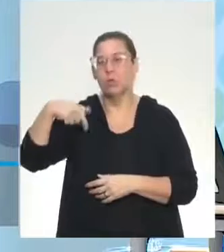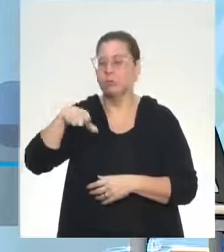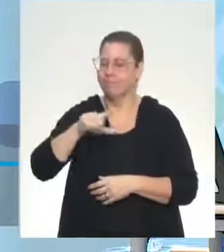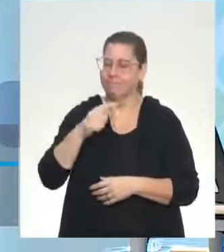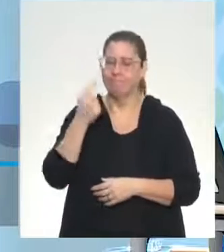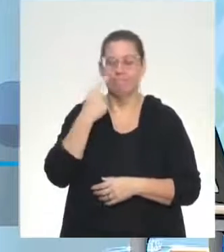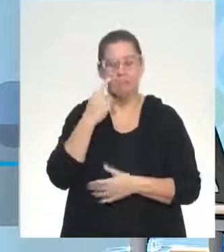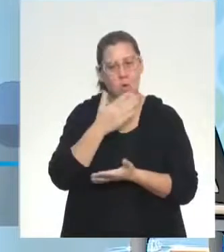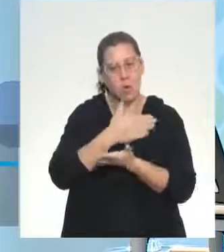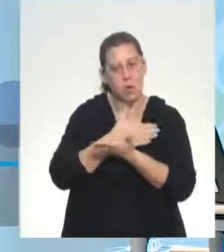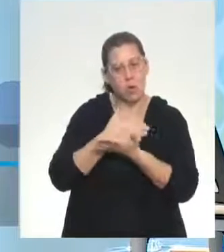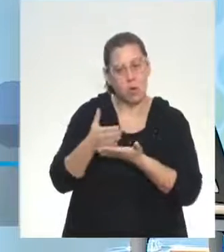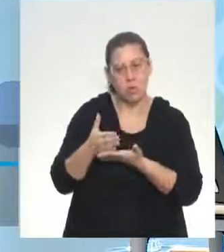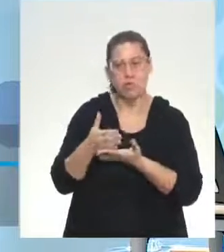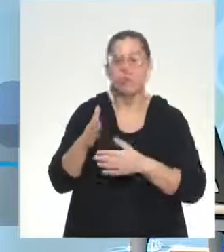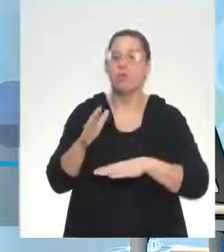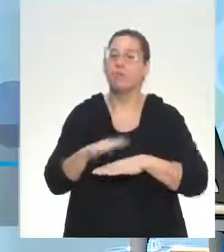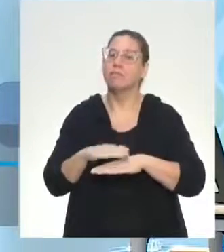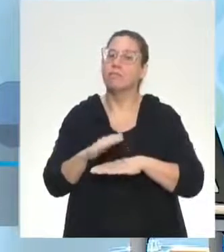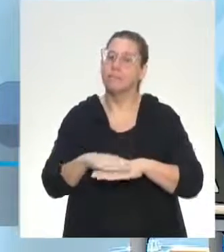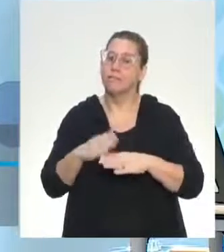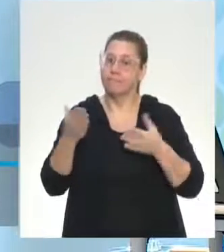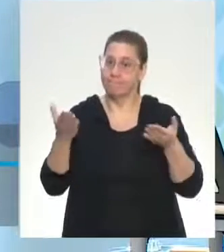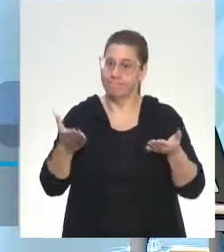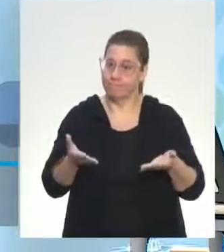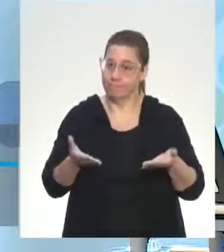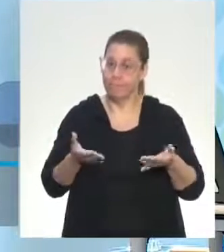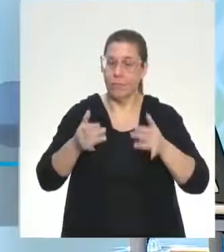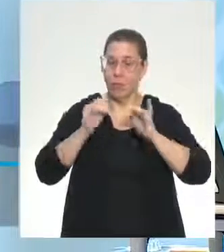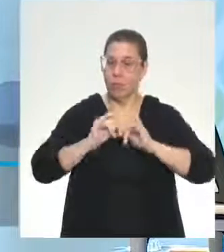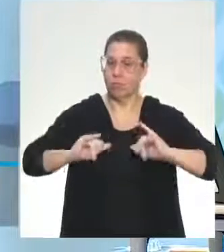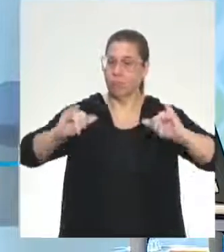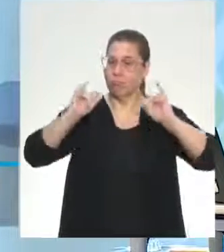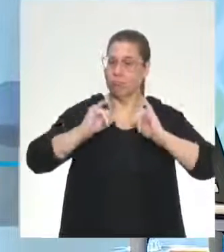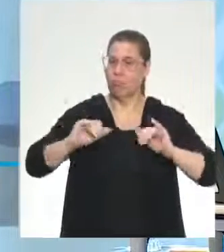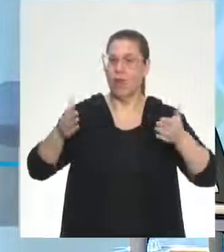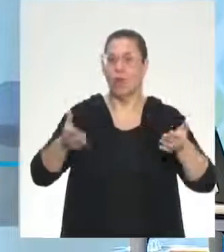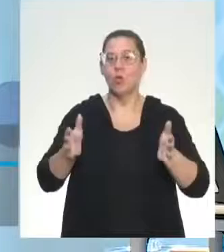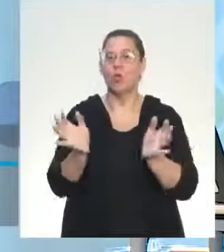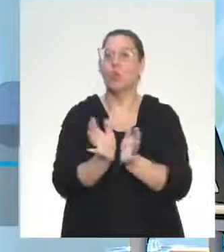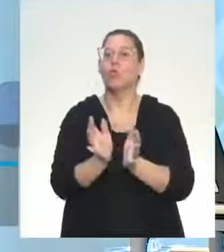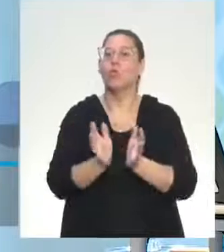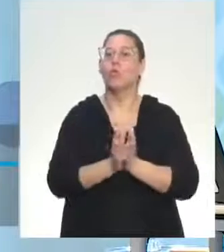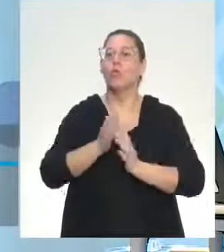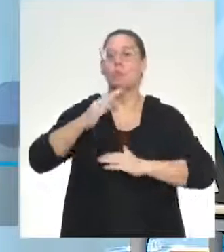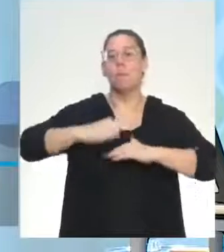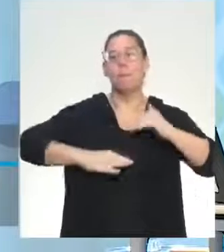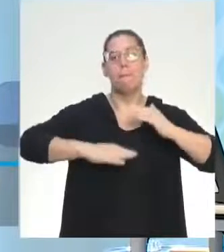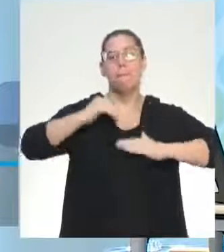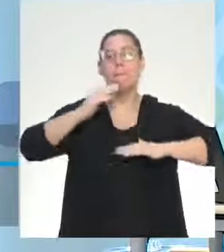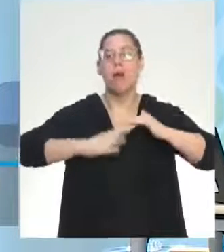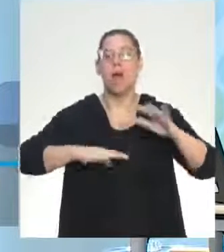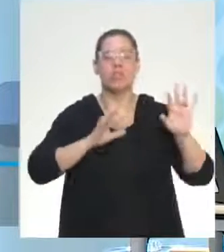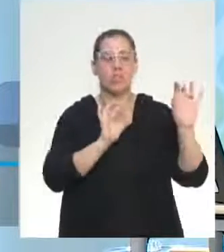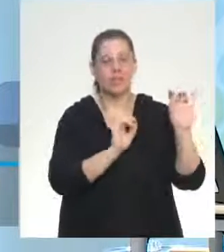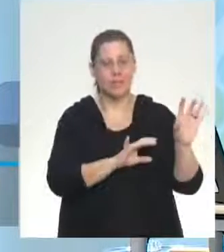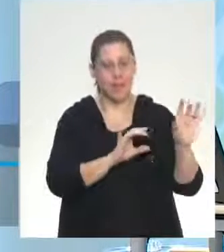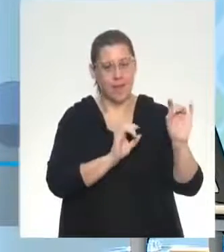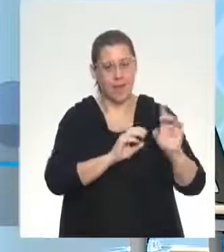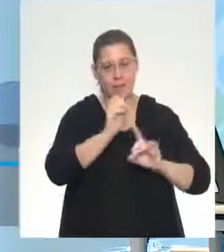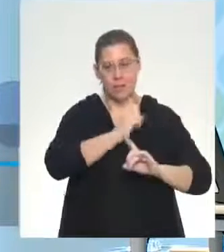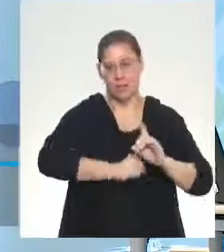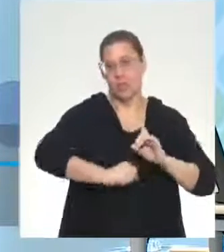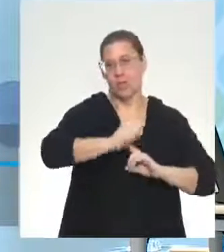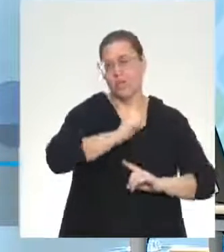vamos começar a fazer menção a partir de agora nesse conjunto de habilidades, de saberes e técnicas das